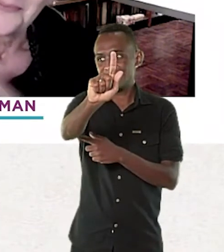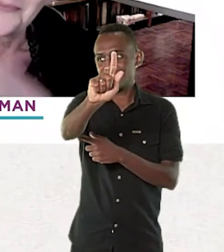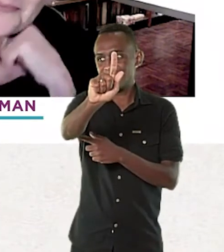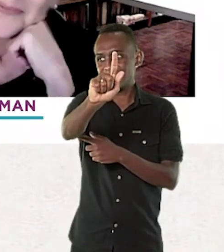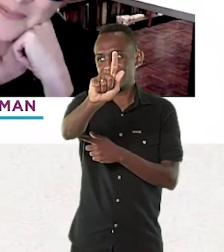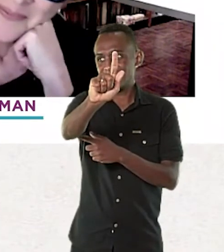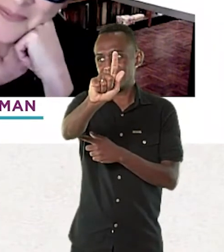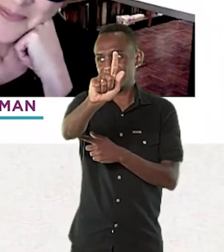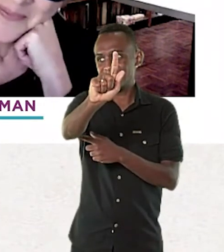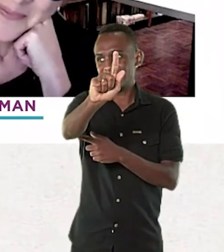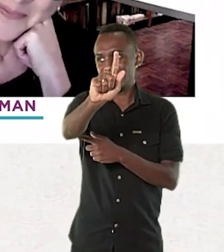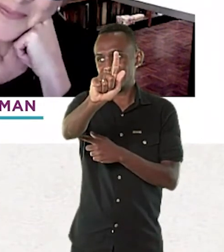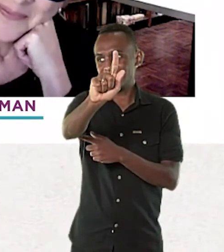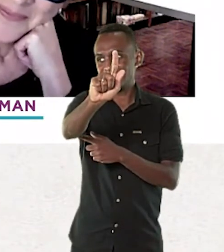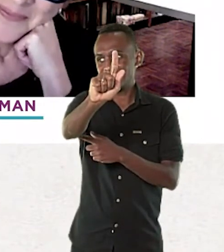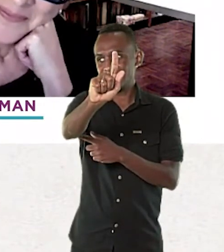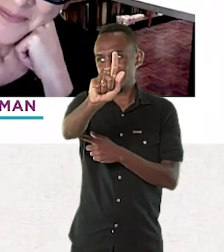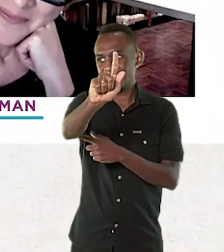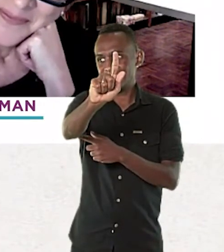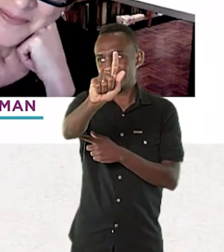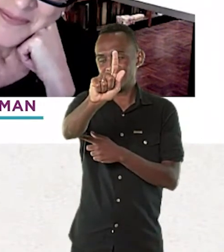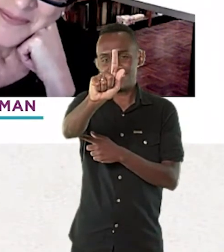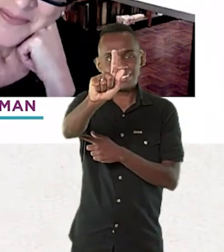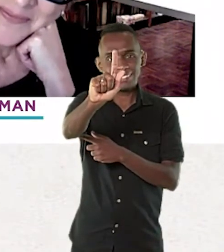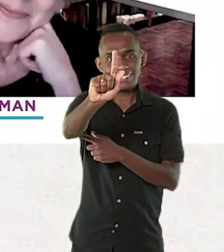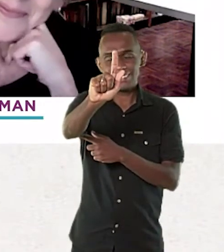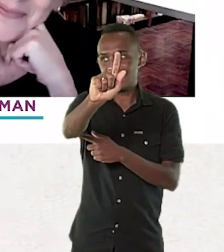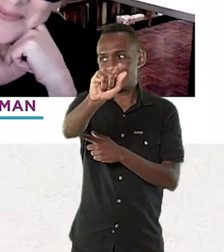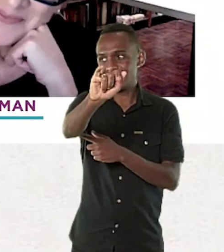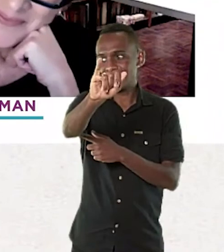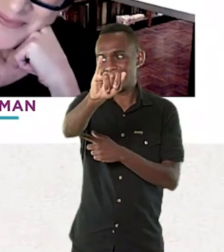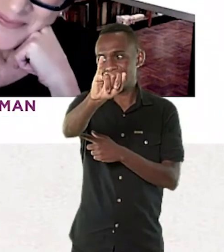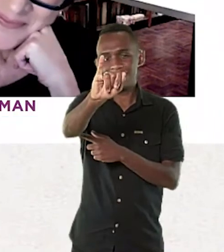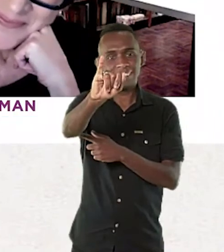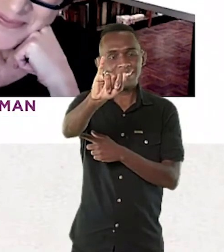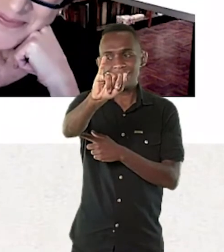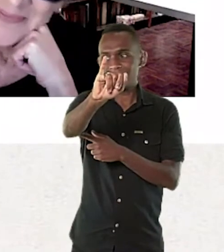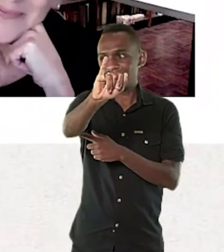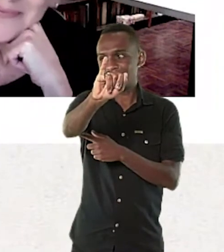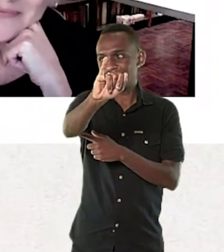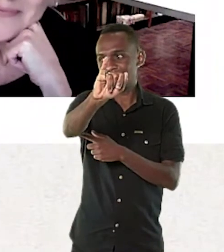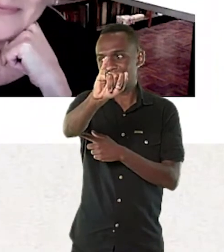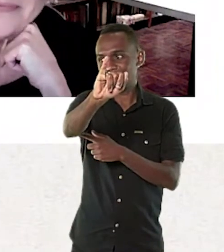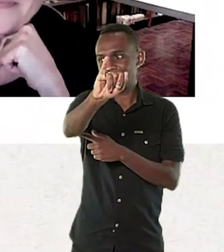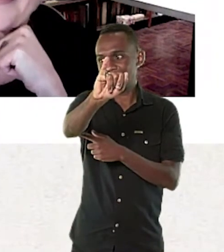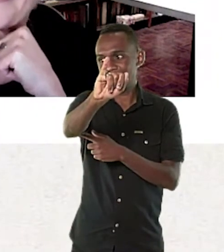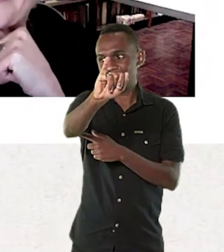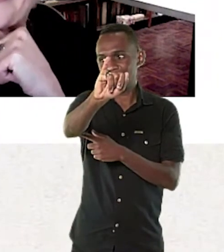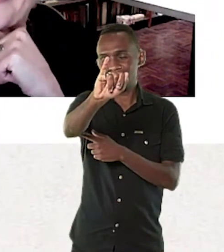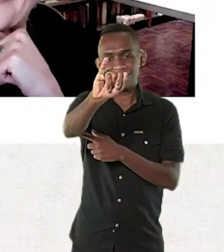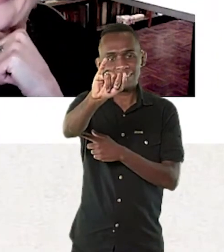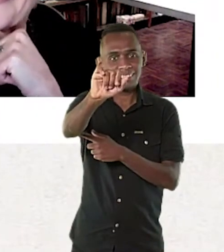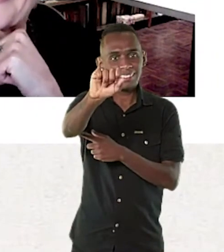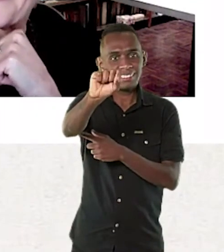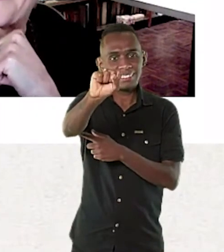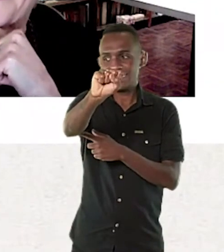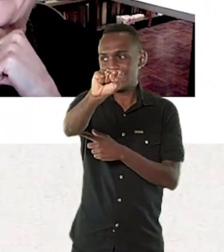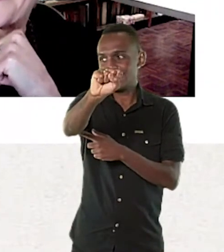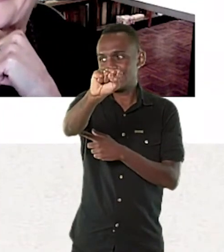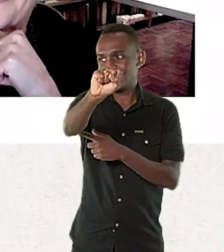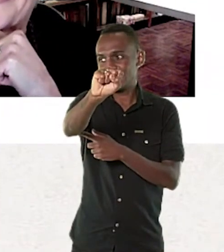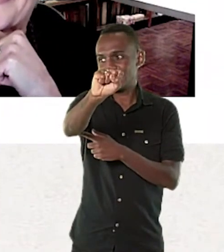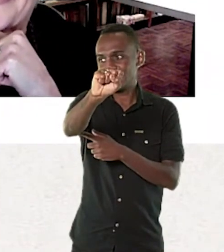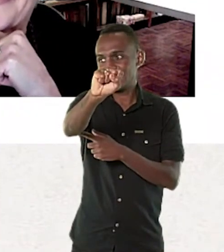Vamos lá. O intérprete de Libras, Eduardo Rodrigo, é um homem negro de cabelos curtos e sem